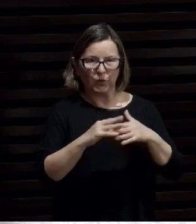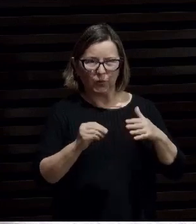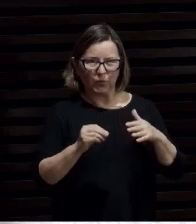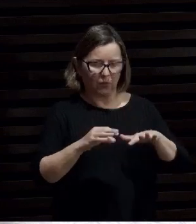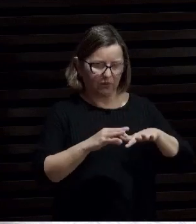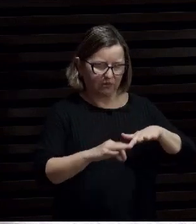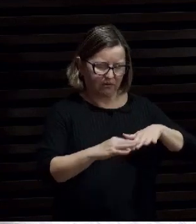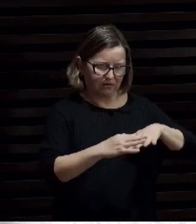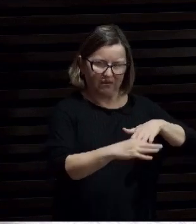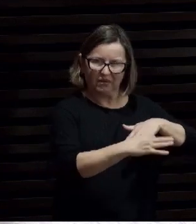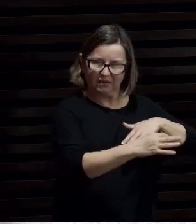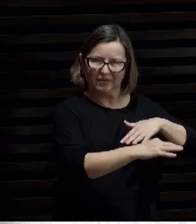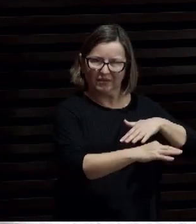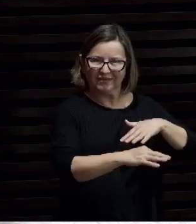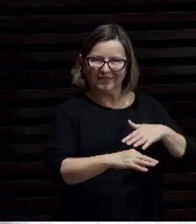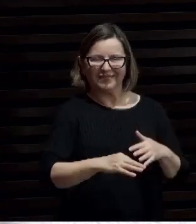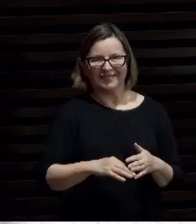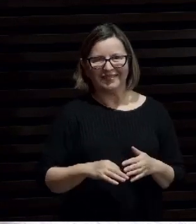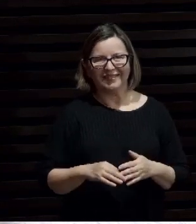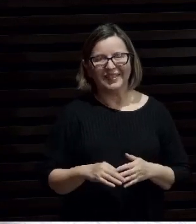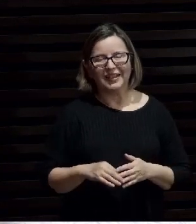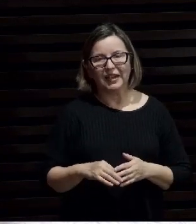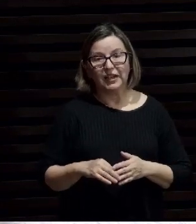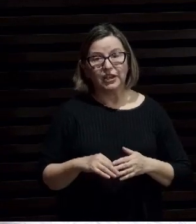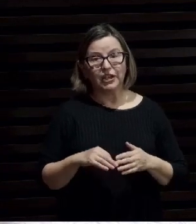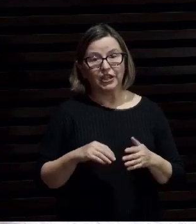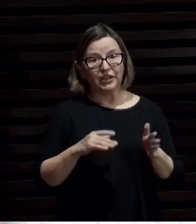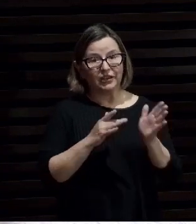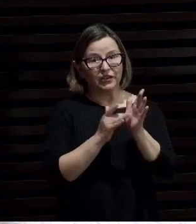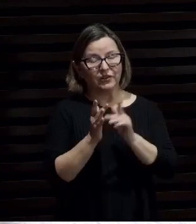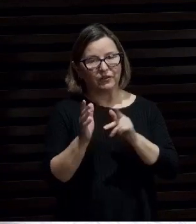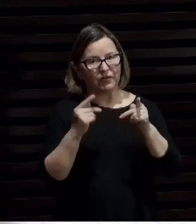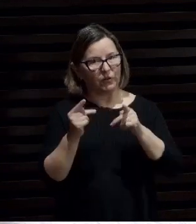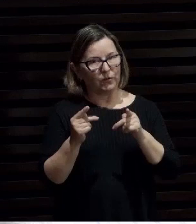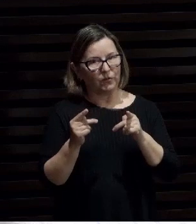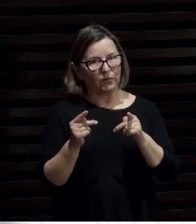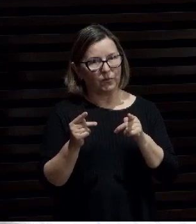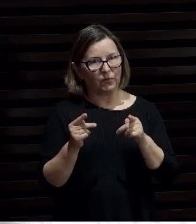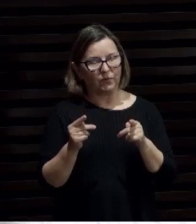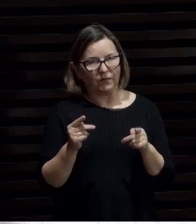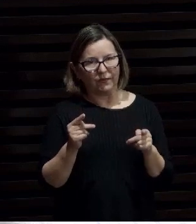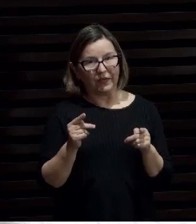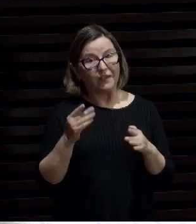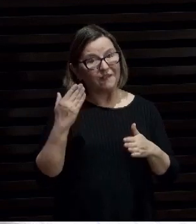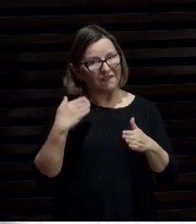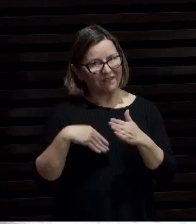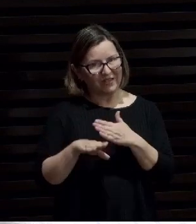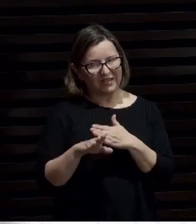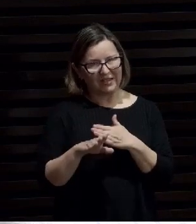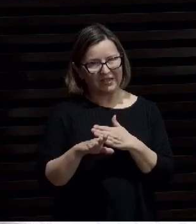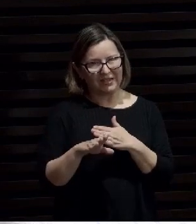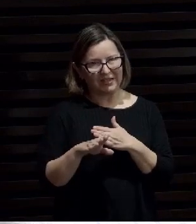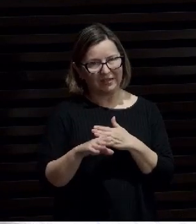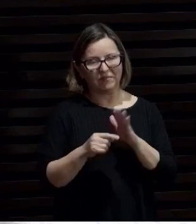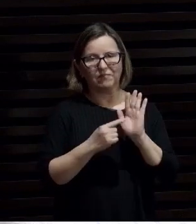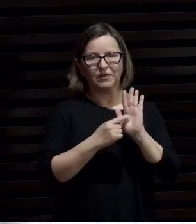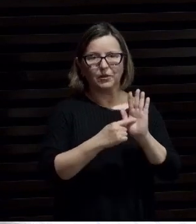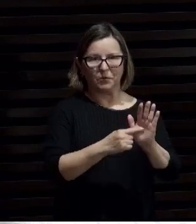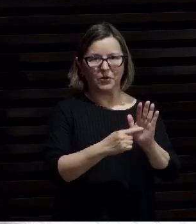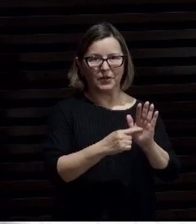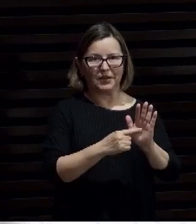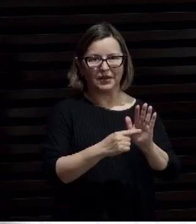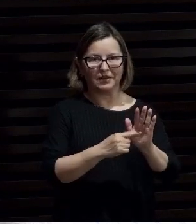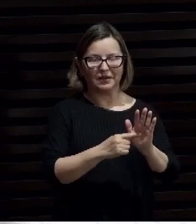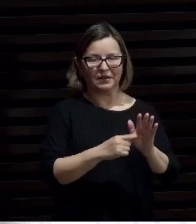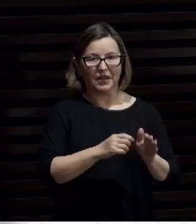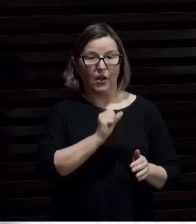e ele queria seguir Jesus, e queria sair contando para todo mundo. Jesus fala assim, não. Mas você vai, se apresenta ao